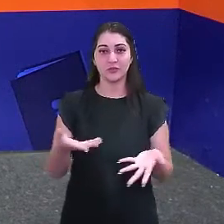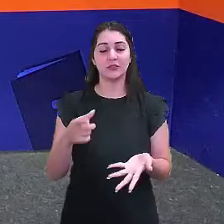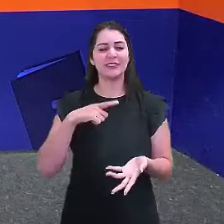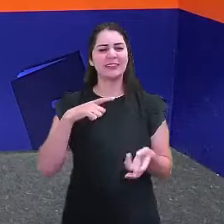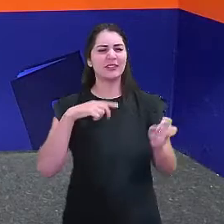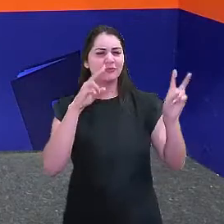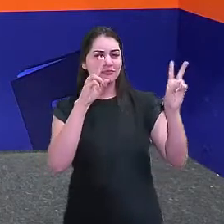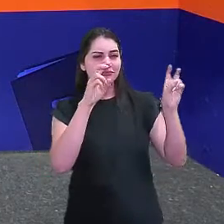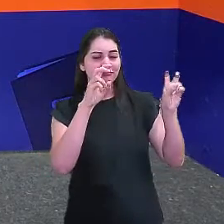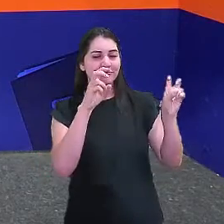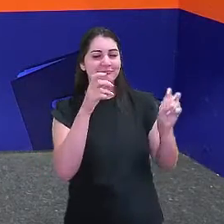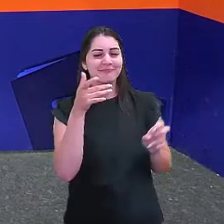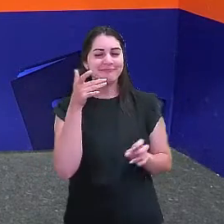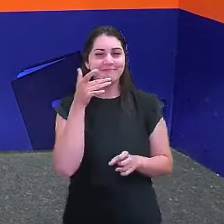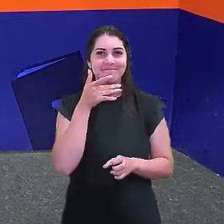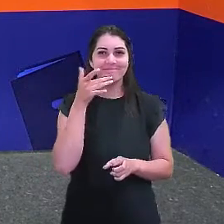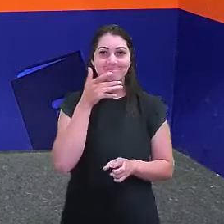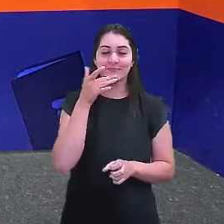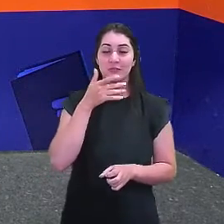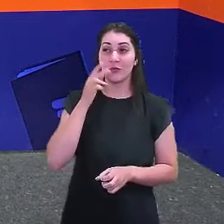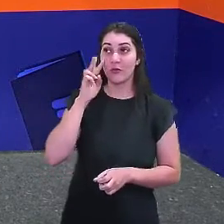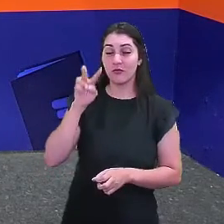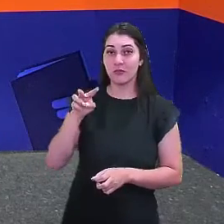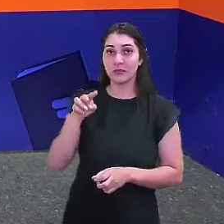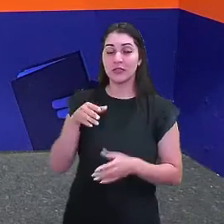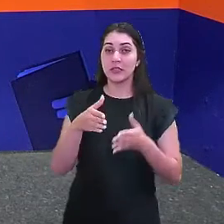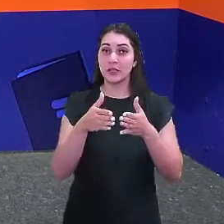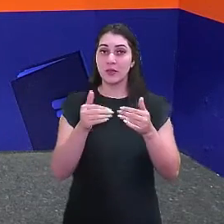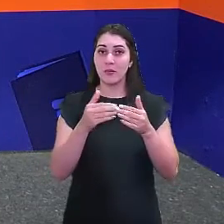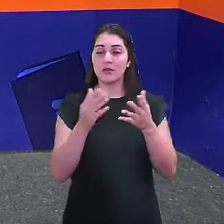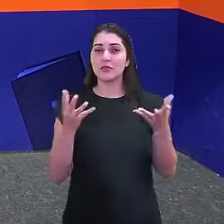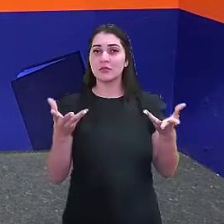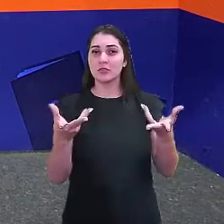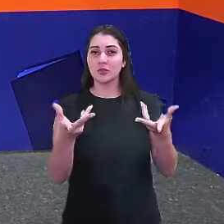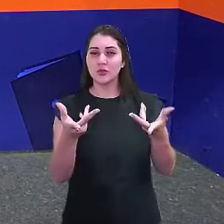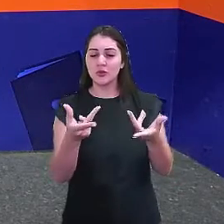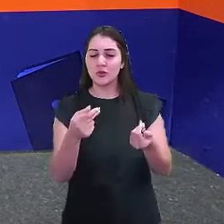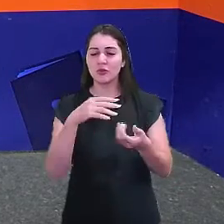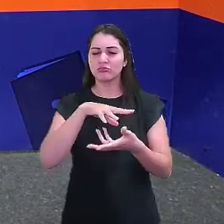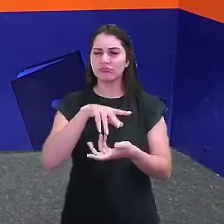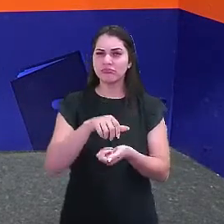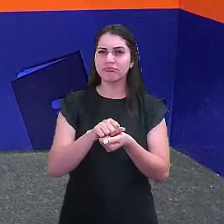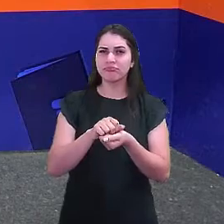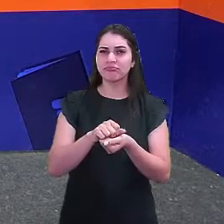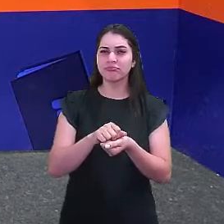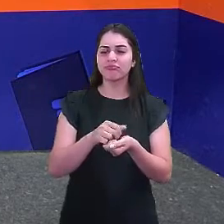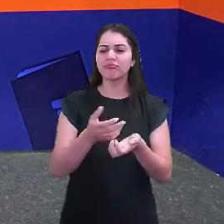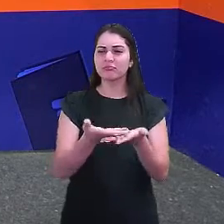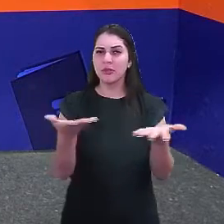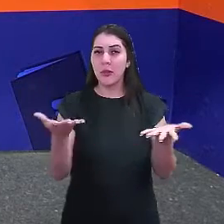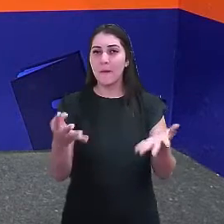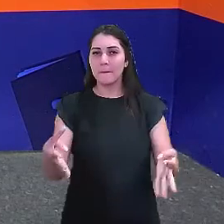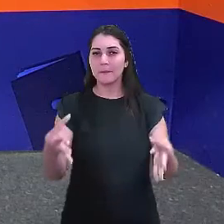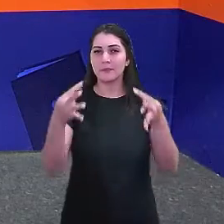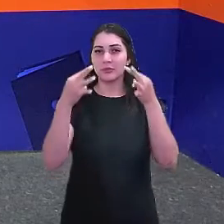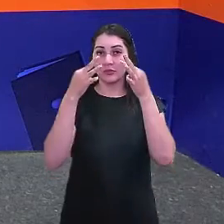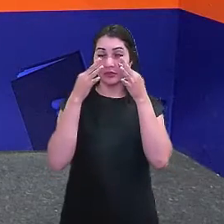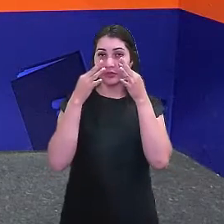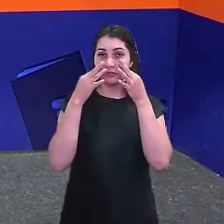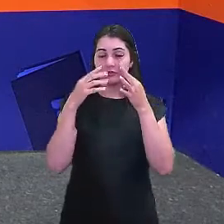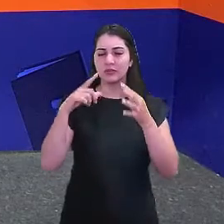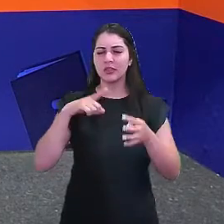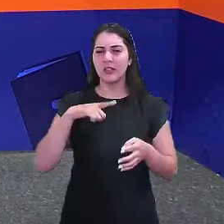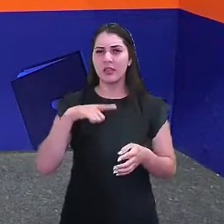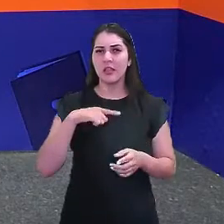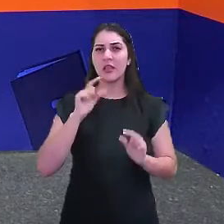tema bastante gostoso de se ver. E eu peço para que todo mundo preste bastante atenção, que a gente vai falar de uma coisa que